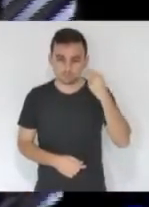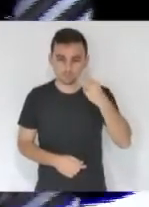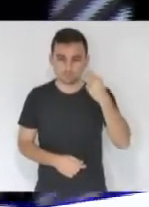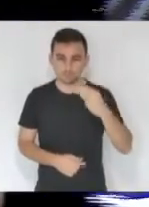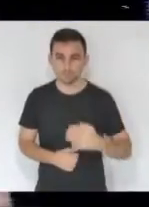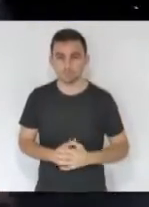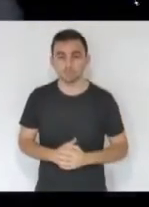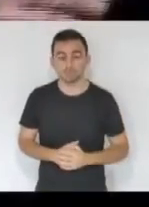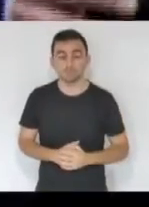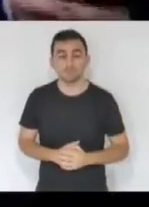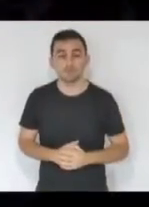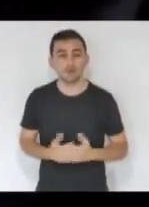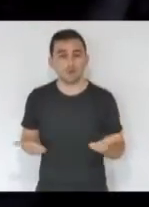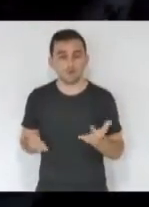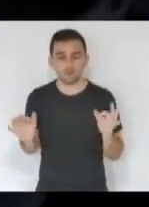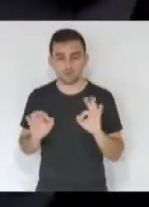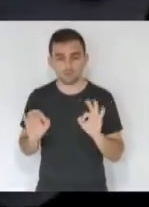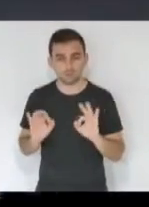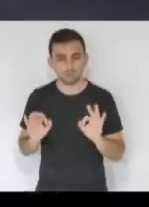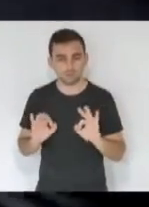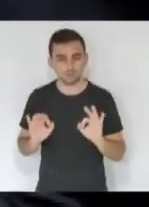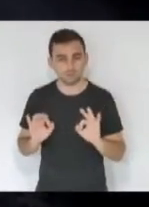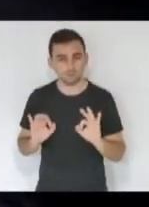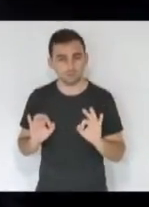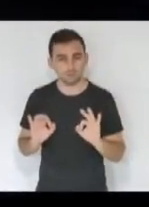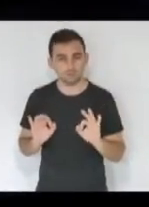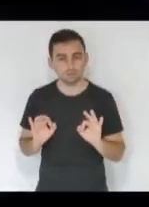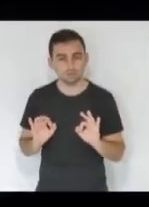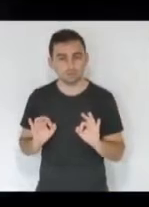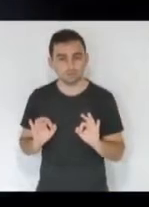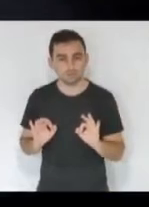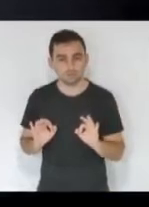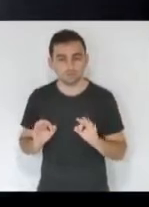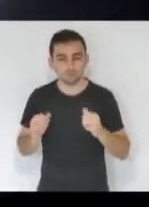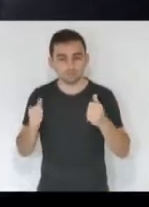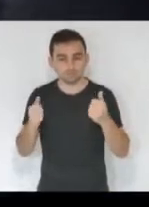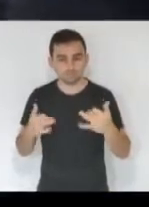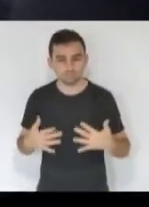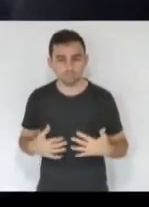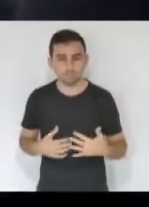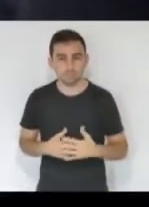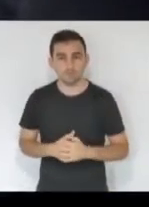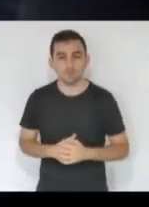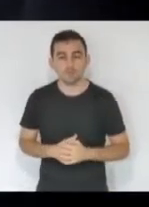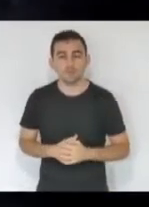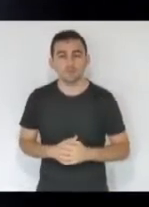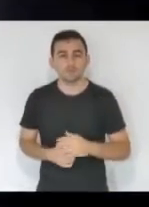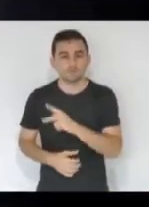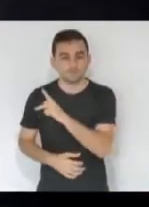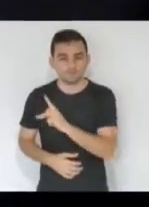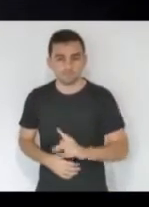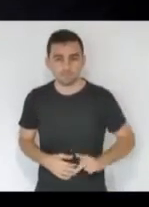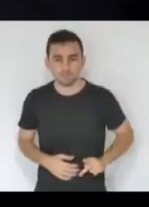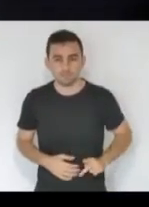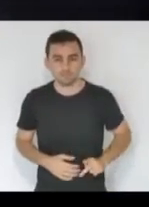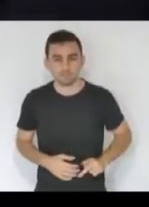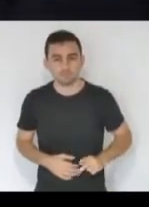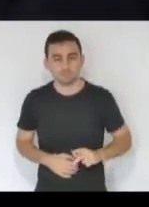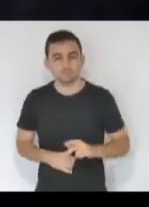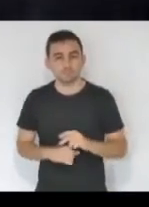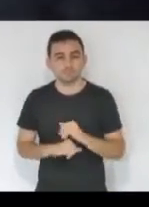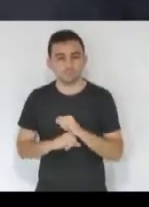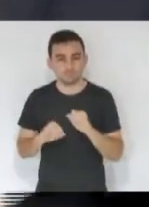não as matérias a deliberar a presidência comunica que